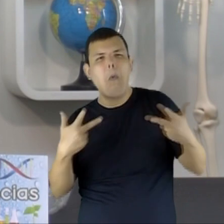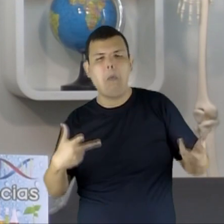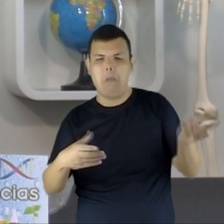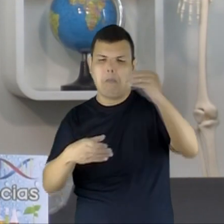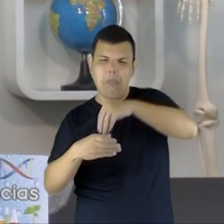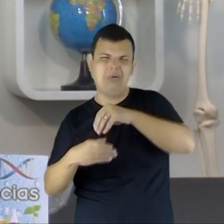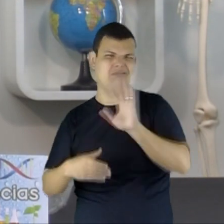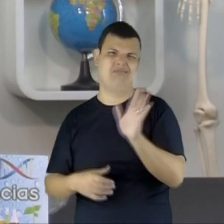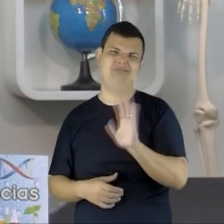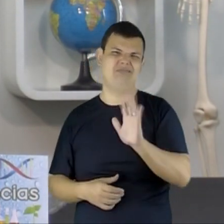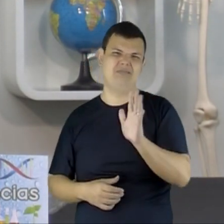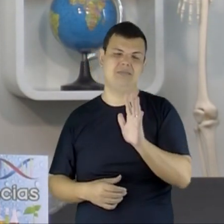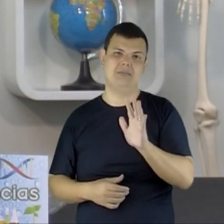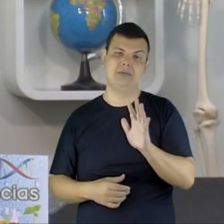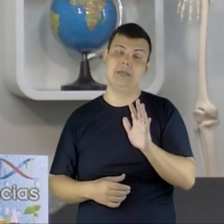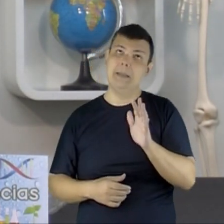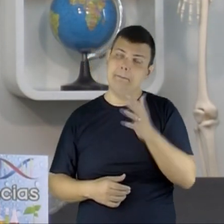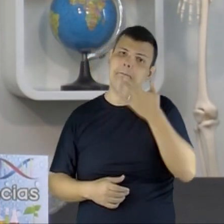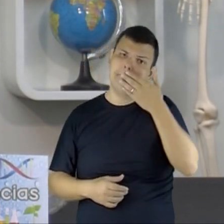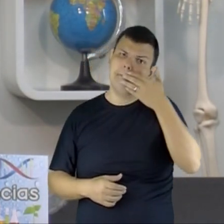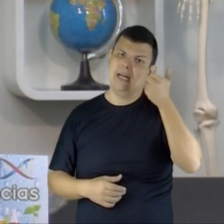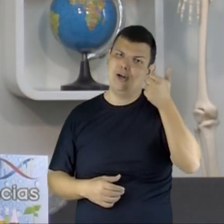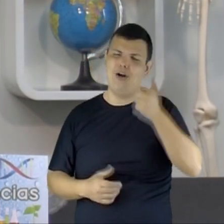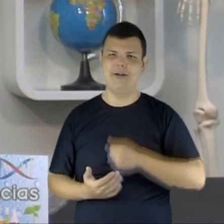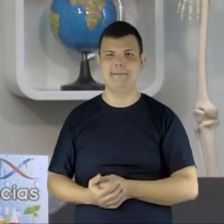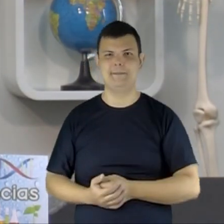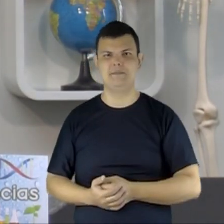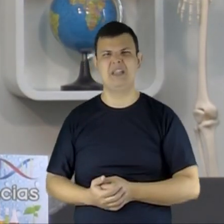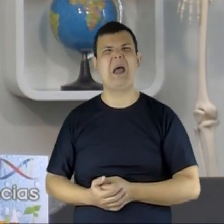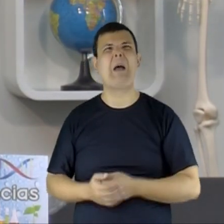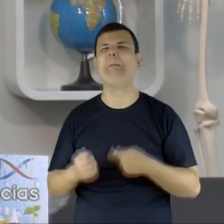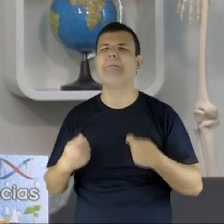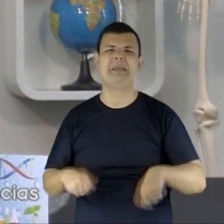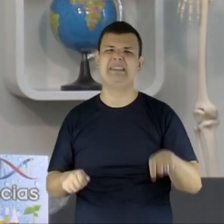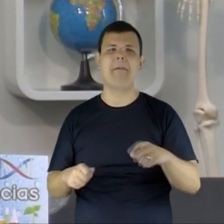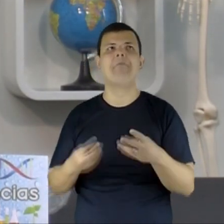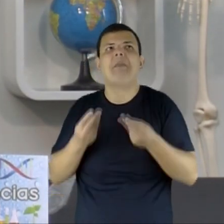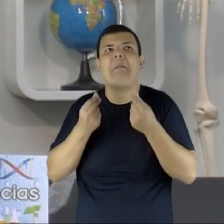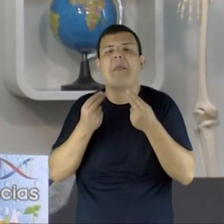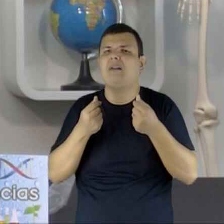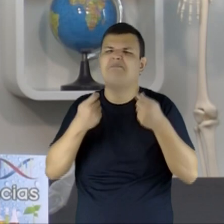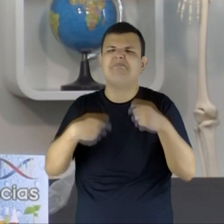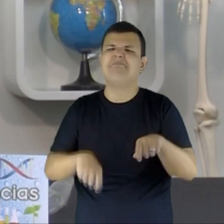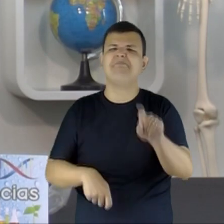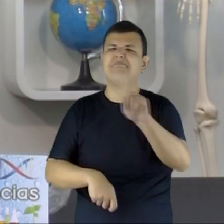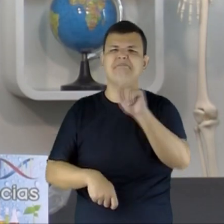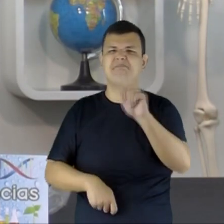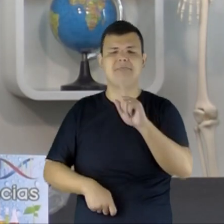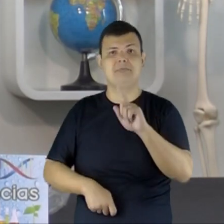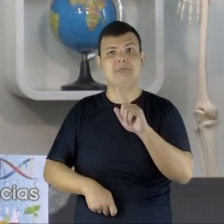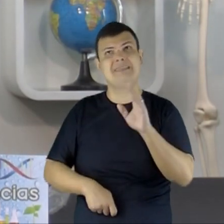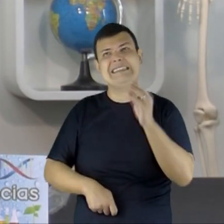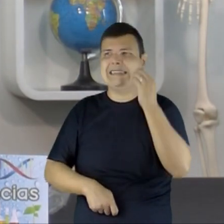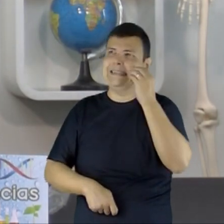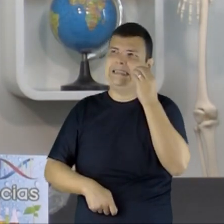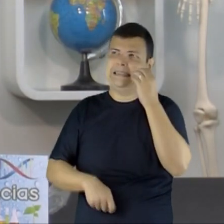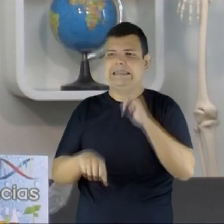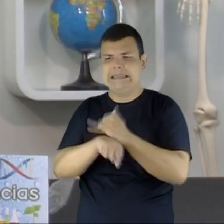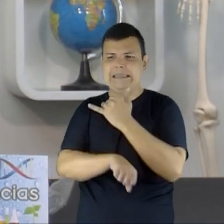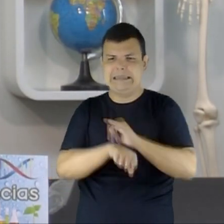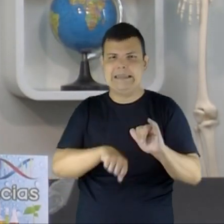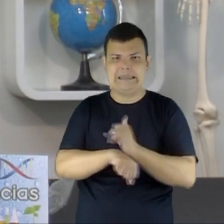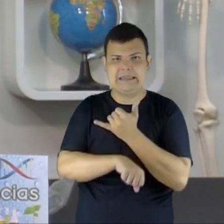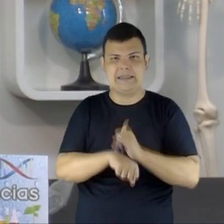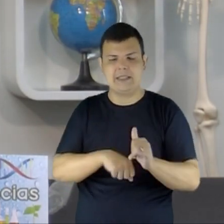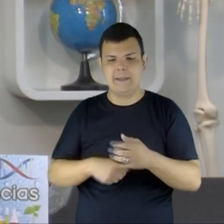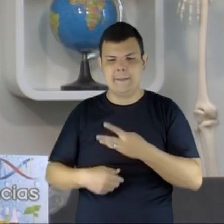outras coisas. Ela é bem legal, a água, ela não precisa ter sabor, Mas se você quiser dar um jeitinho para ficar assim